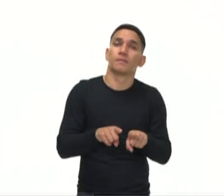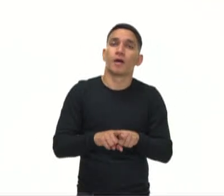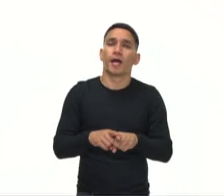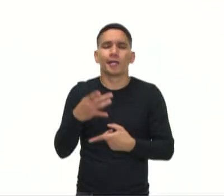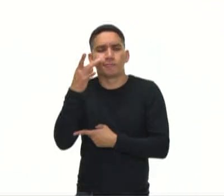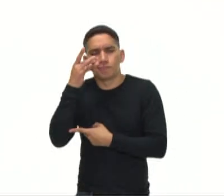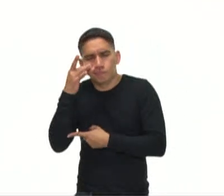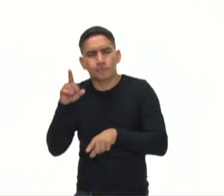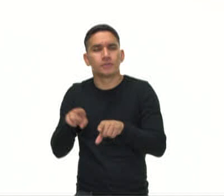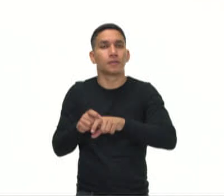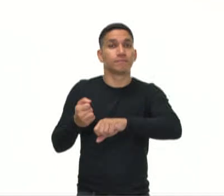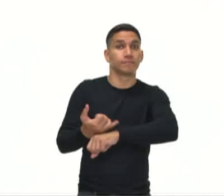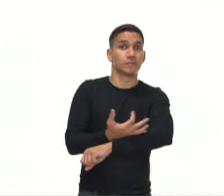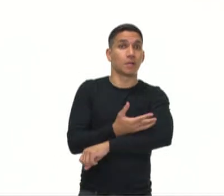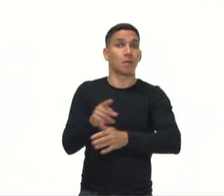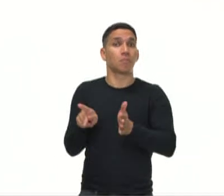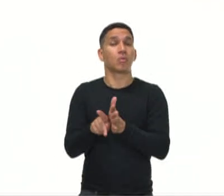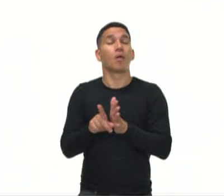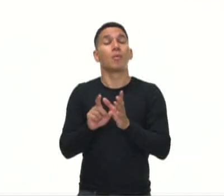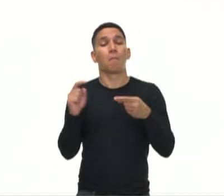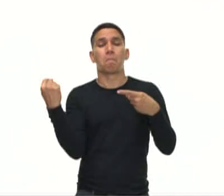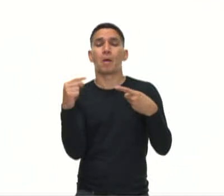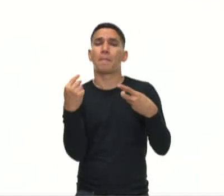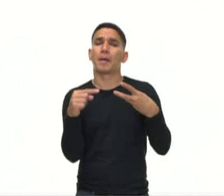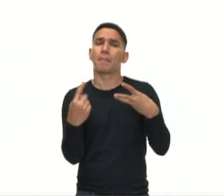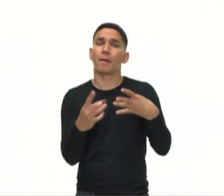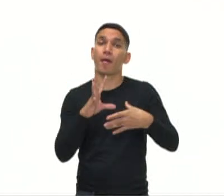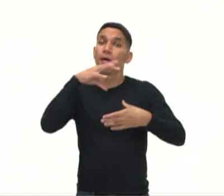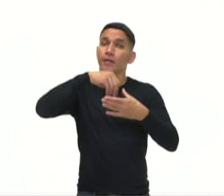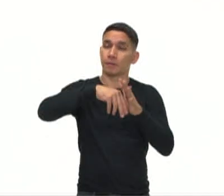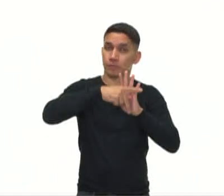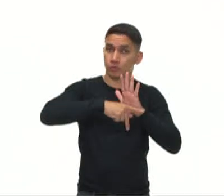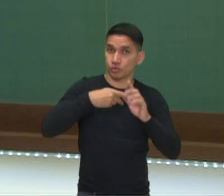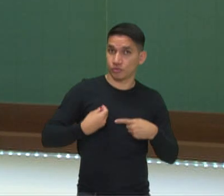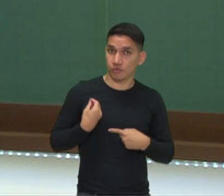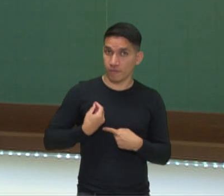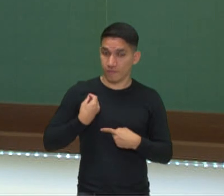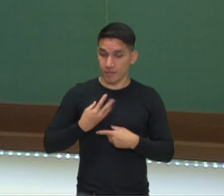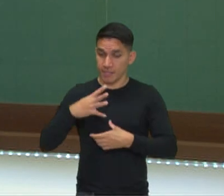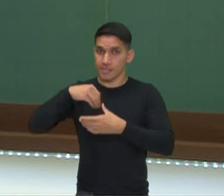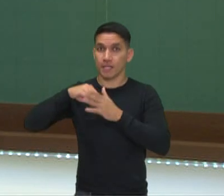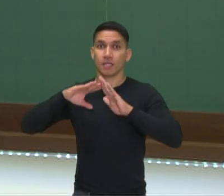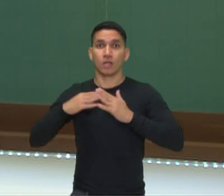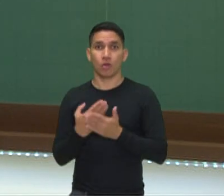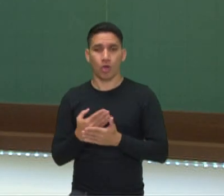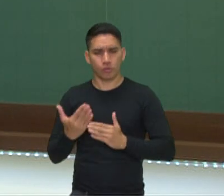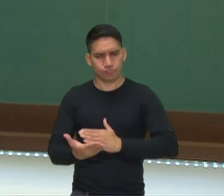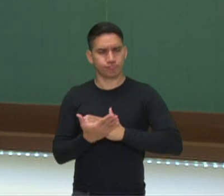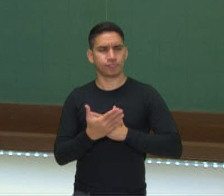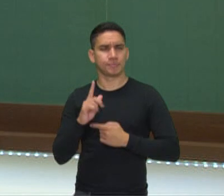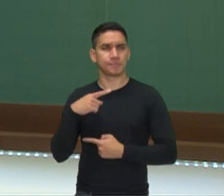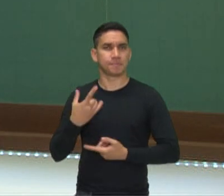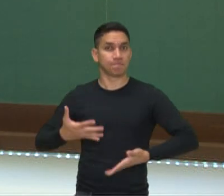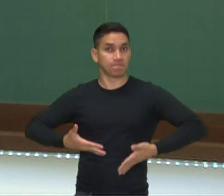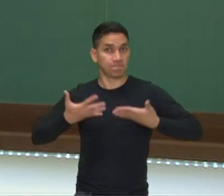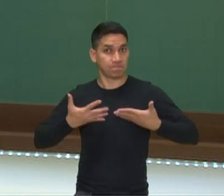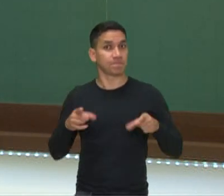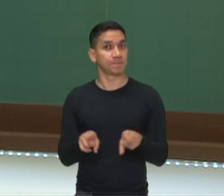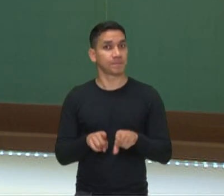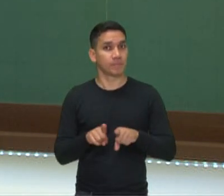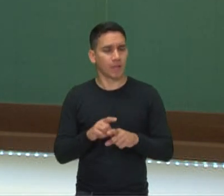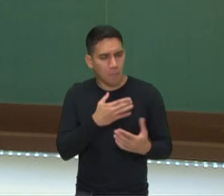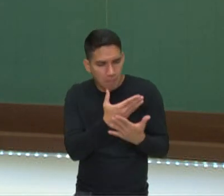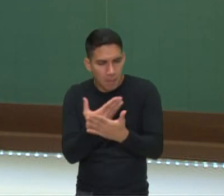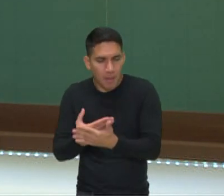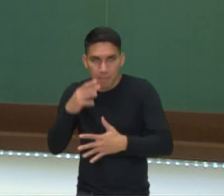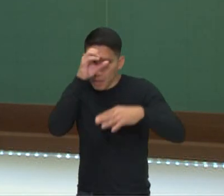emocionais são parte aí então do que o projeto de vida na escola nos proporciona. Além disso, a motivação para